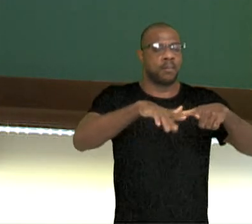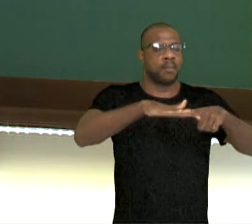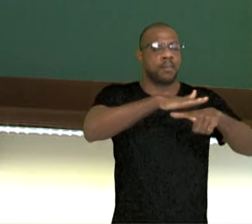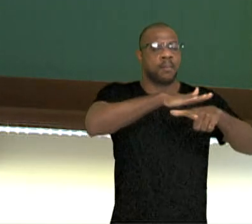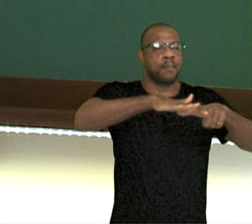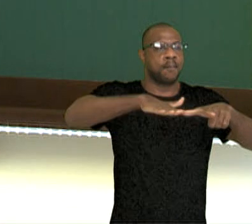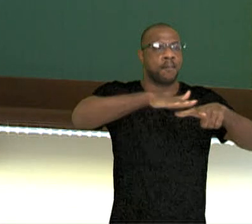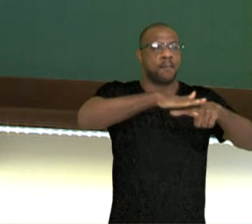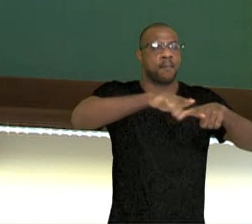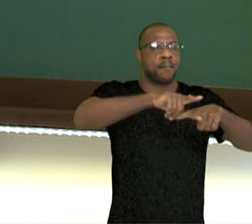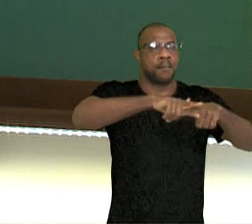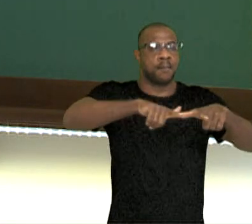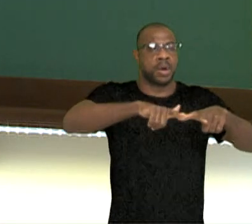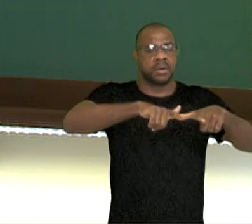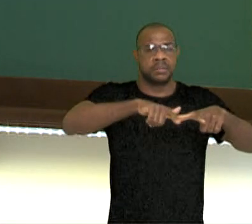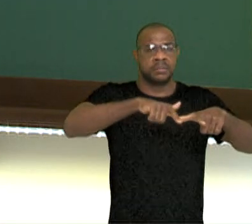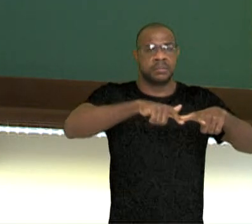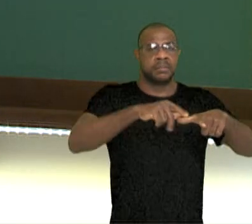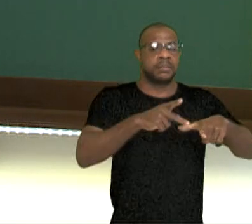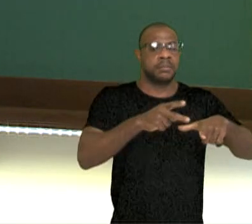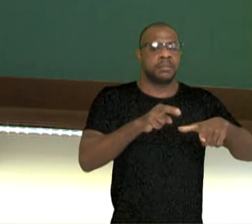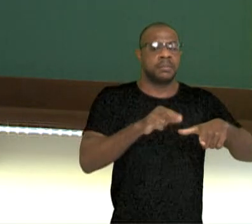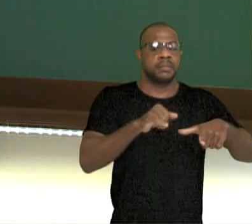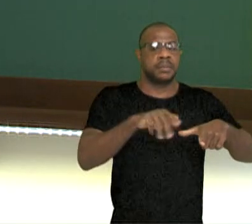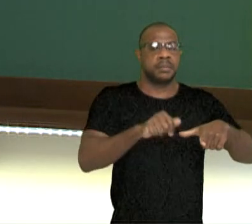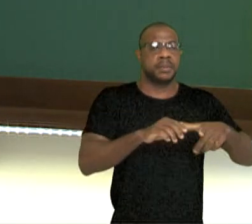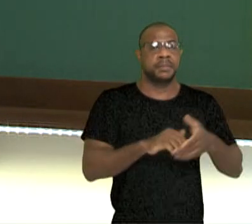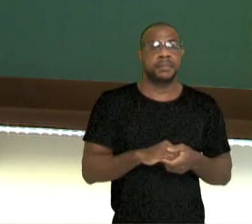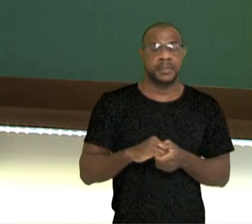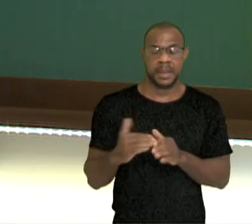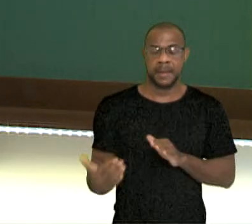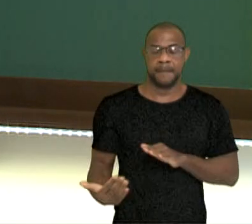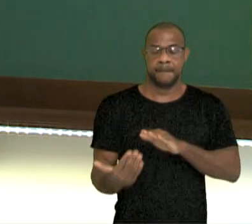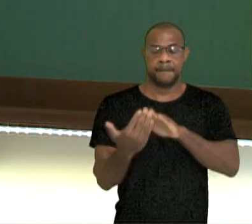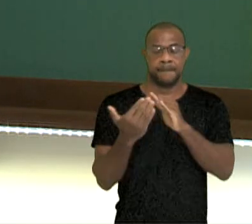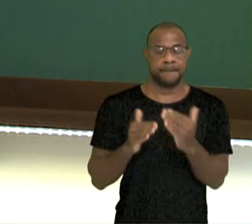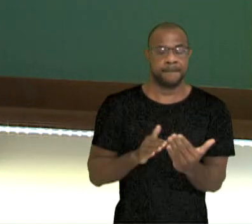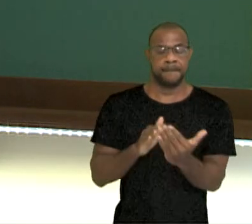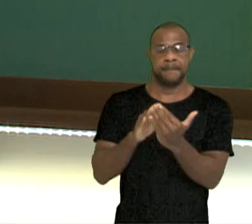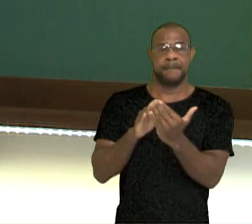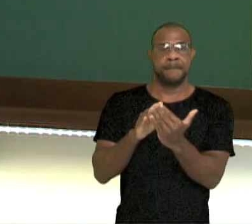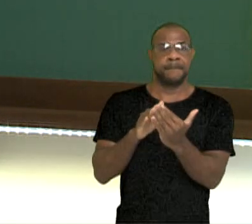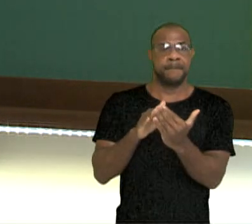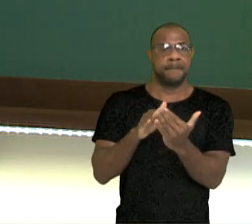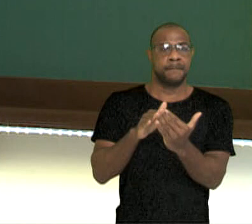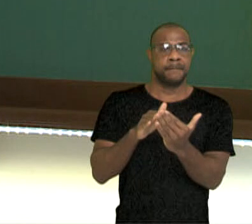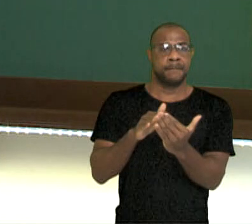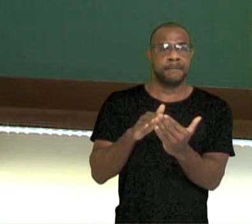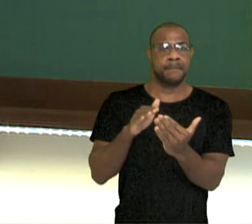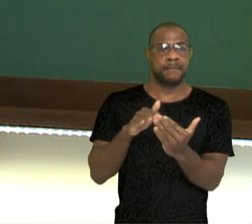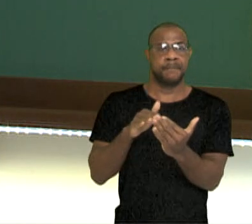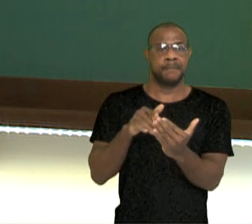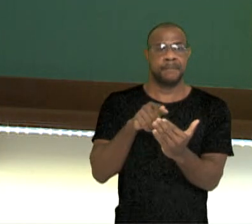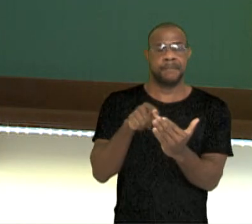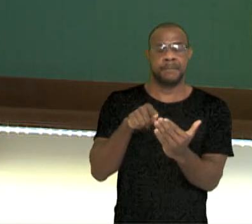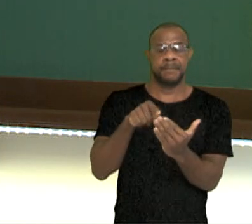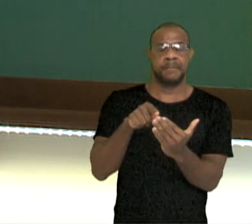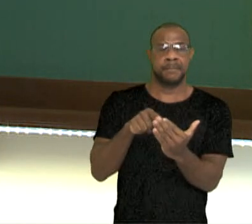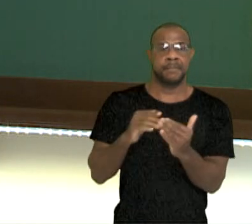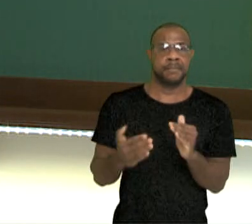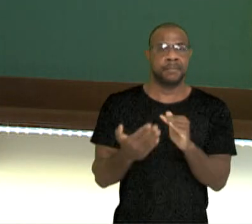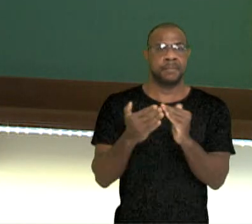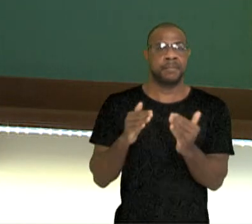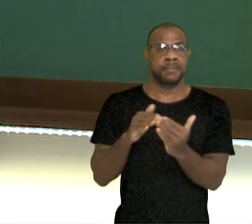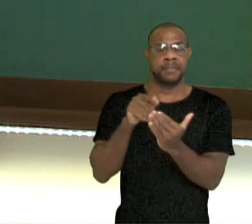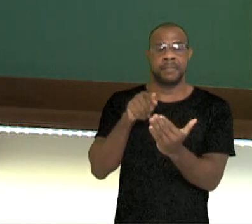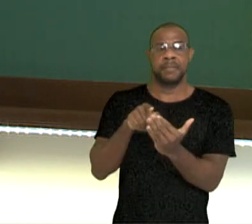superfície aqui é plana. E a pirâmide, que é a letra C, a letra F, a letra G e a